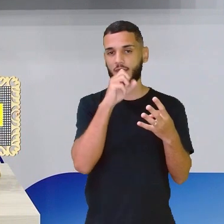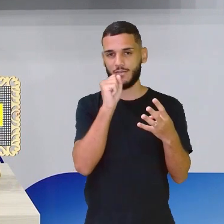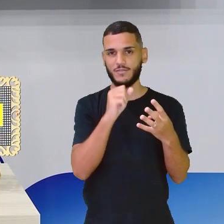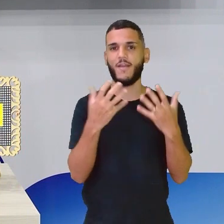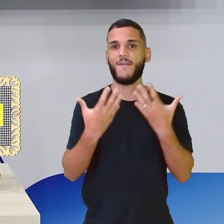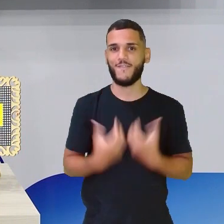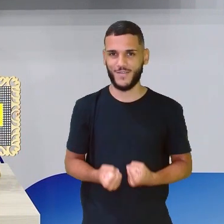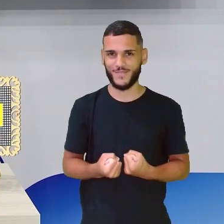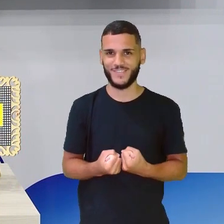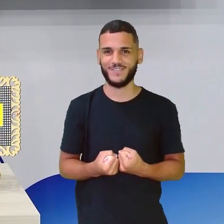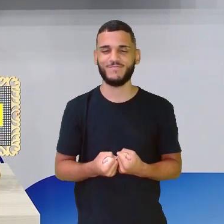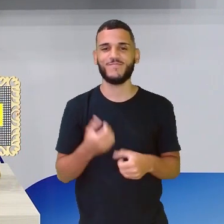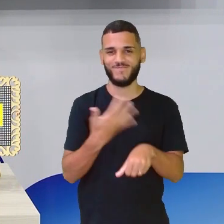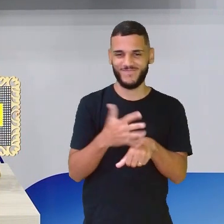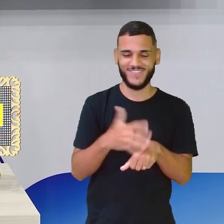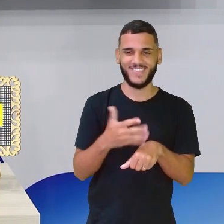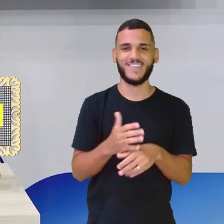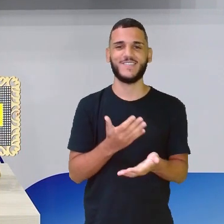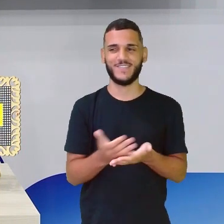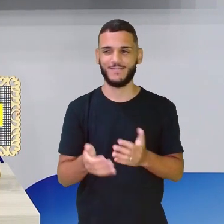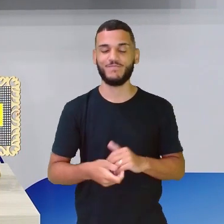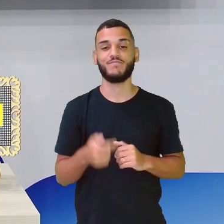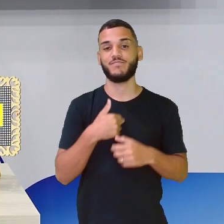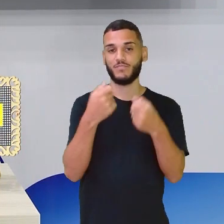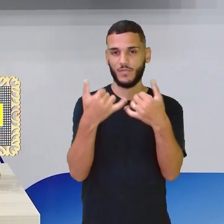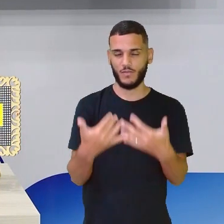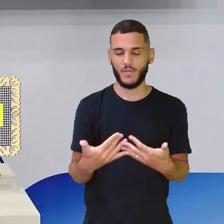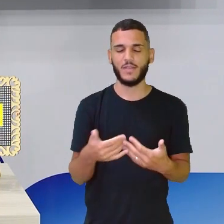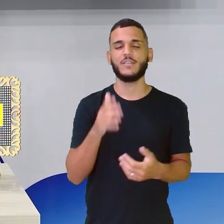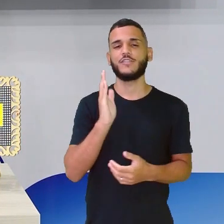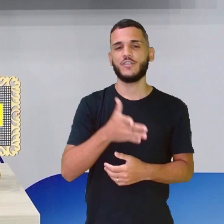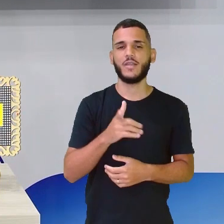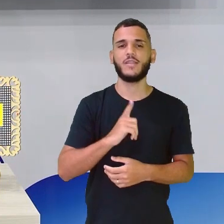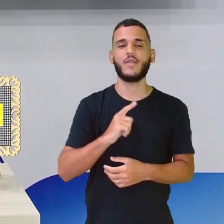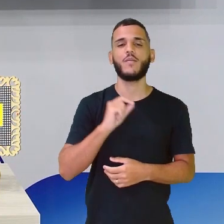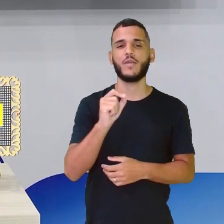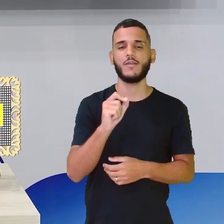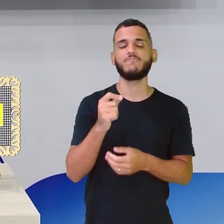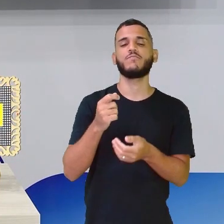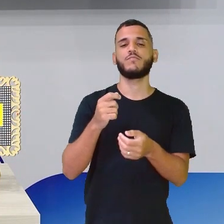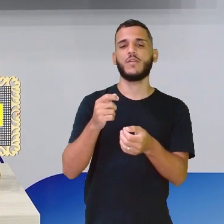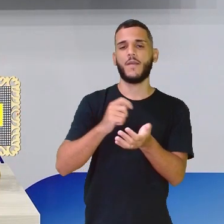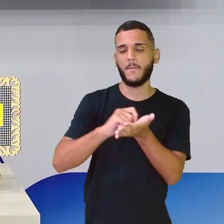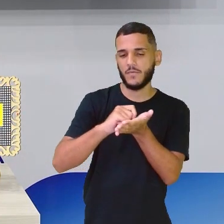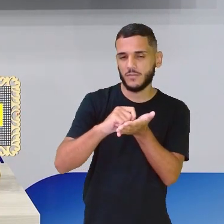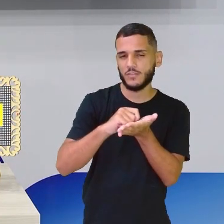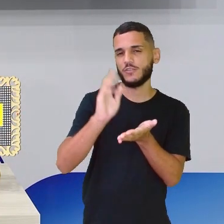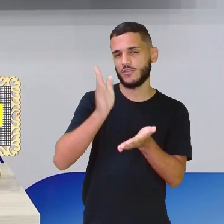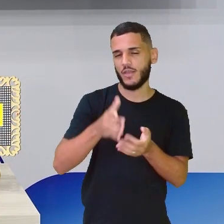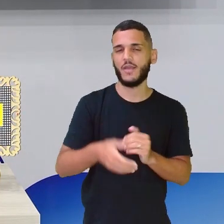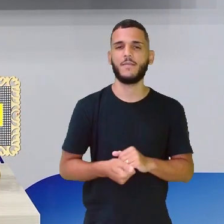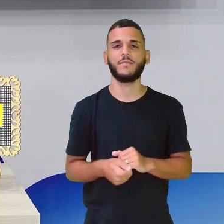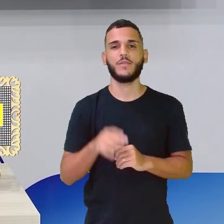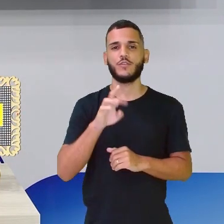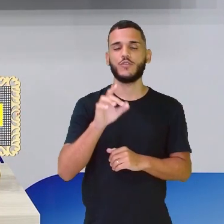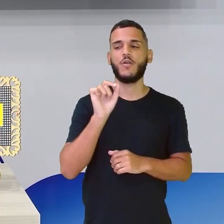Vamos lá? Mãos à obra, vamos começar. Como eu falei para vocês, eu já saí fazendo os riscos, tá? E aqui eu vou